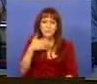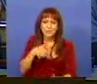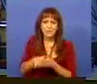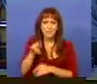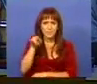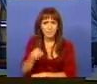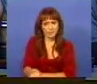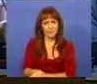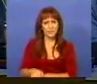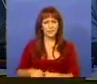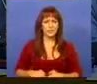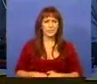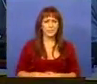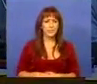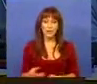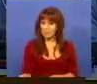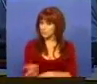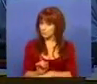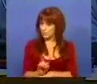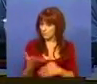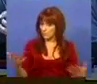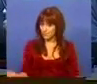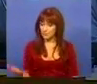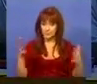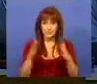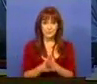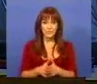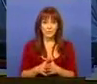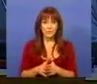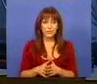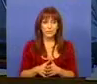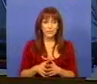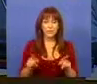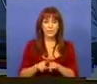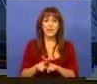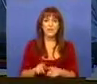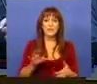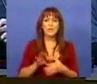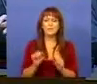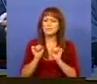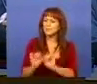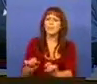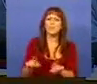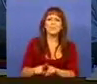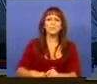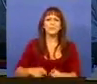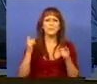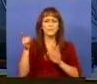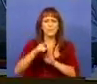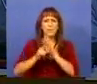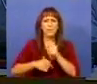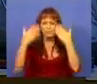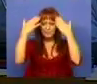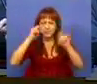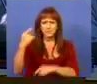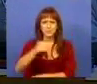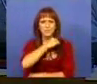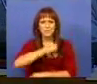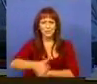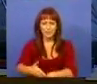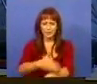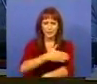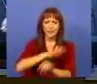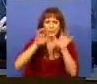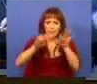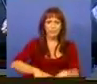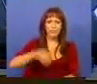utilização. Desde logo, porque é recusado o princípio democrático da autorização prévia da